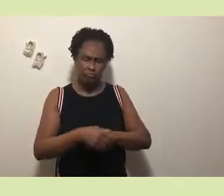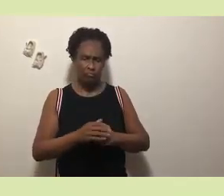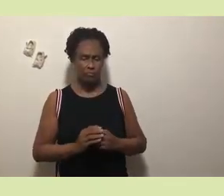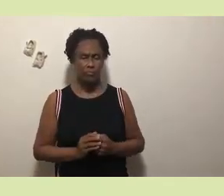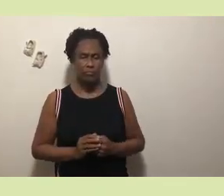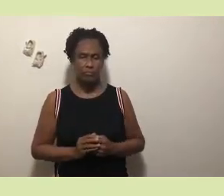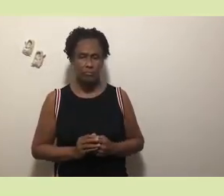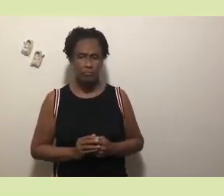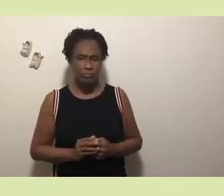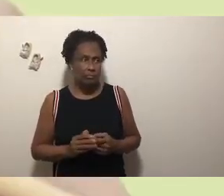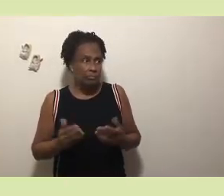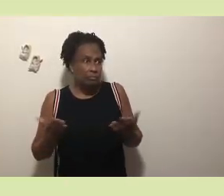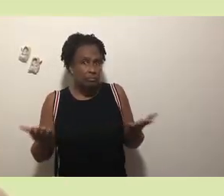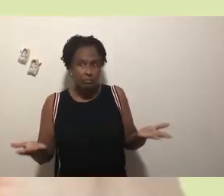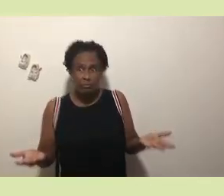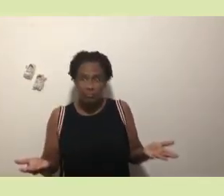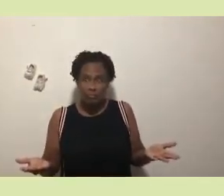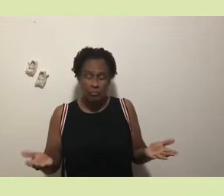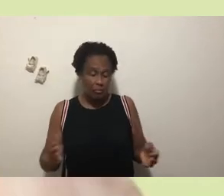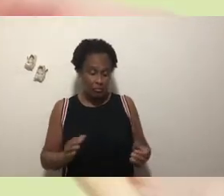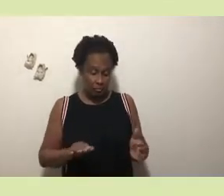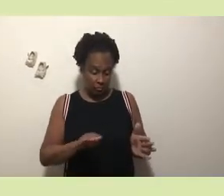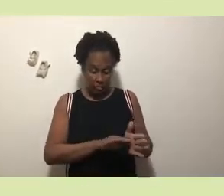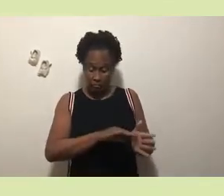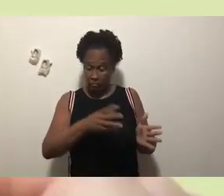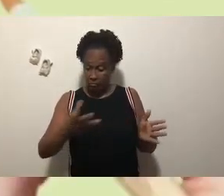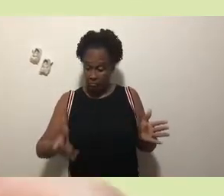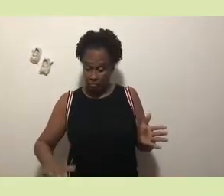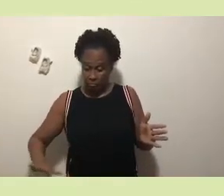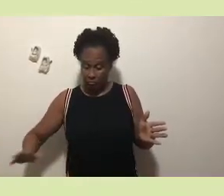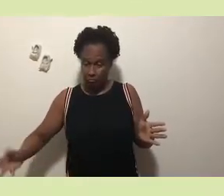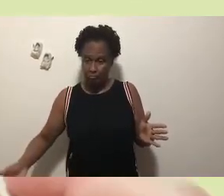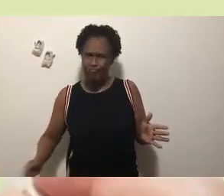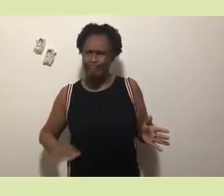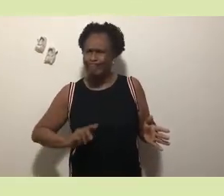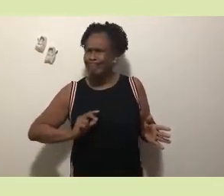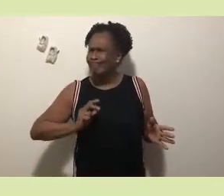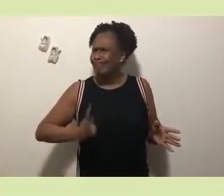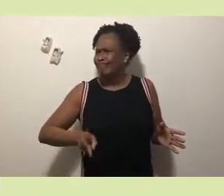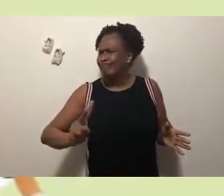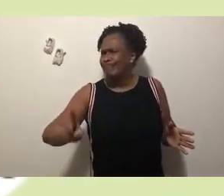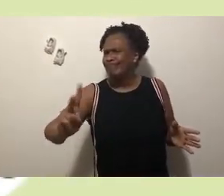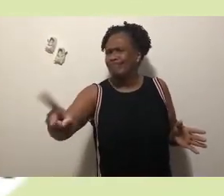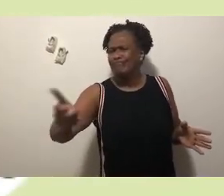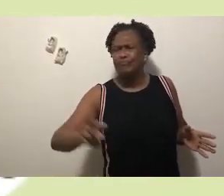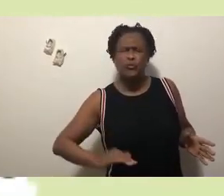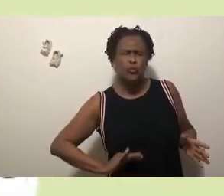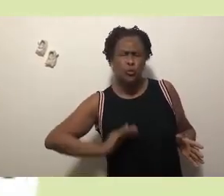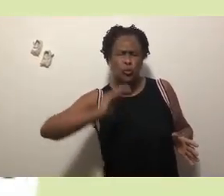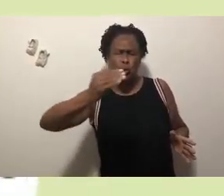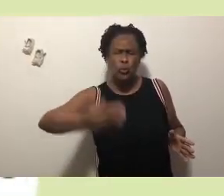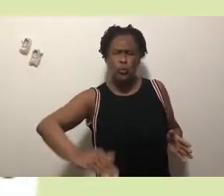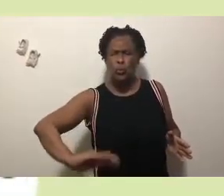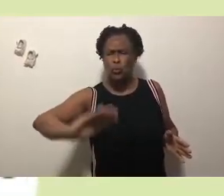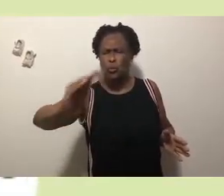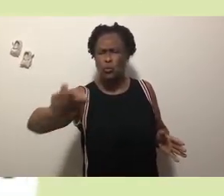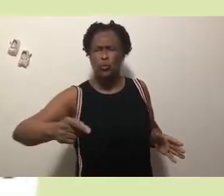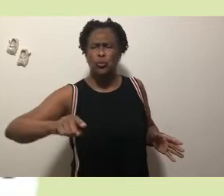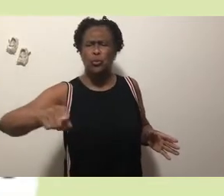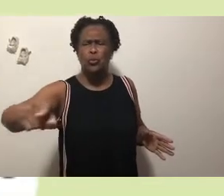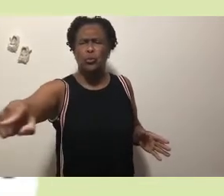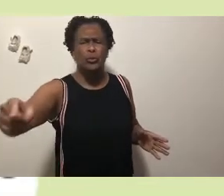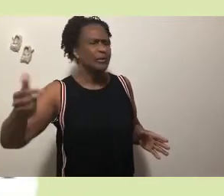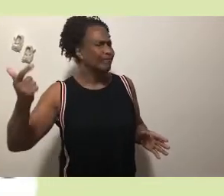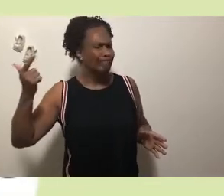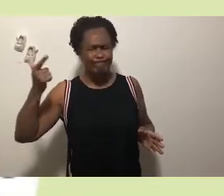"Mas, filho, o litoral se estende por mais de 10 mil quilômetros. Nunca vai terminar. Não vale a